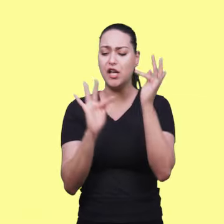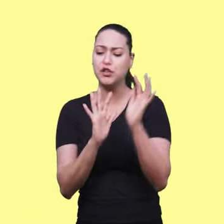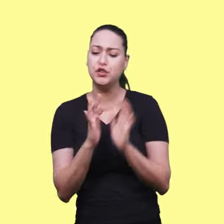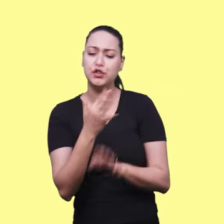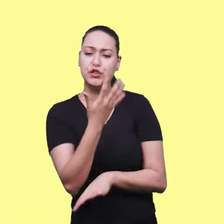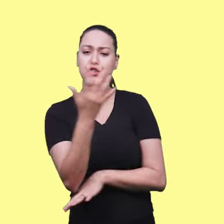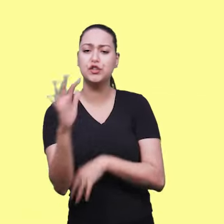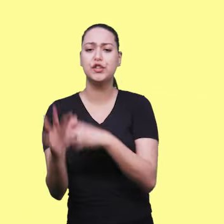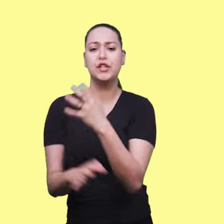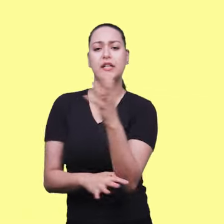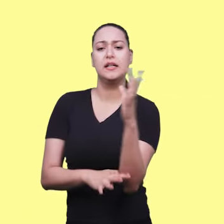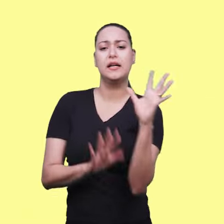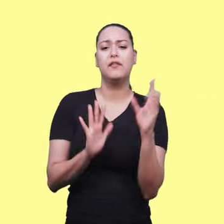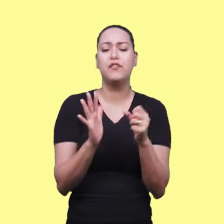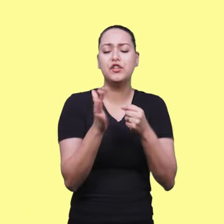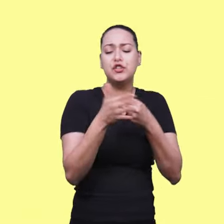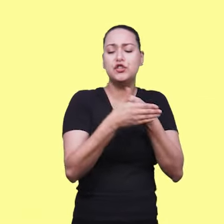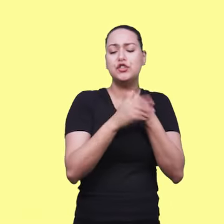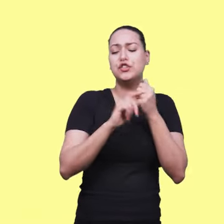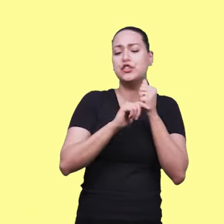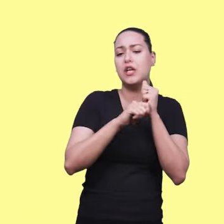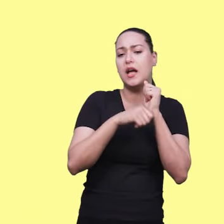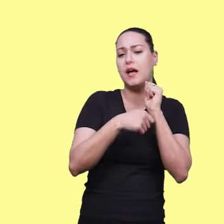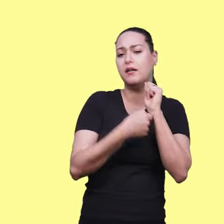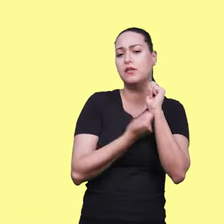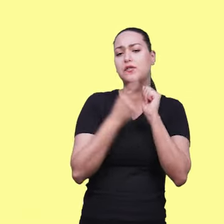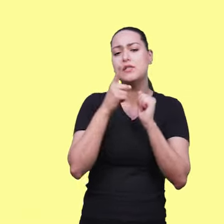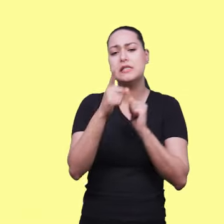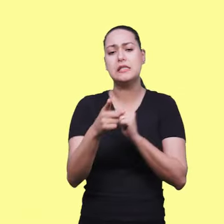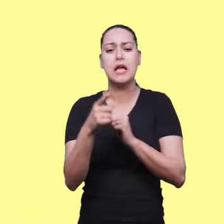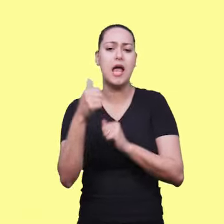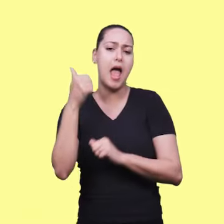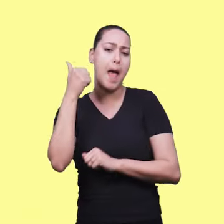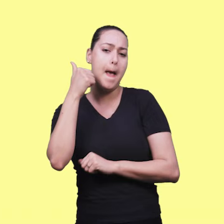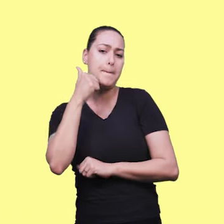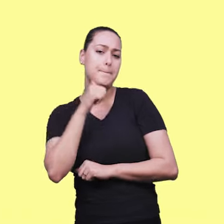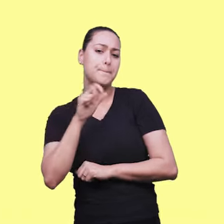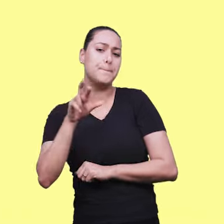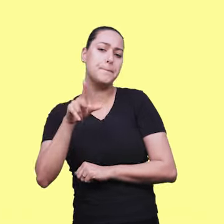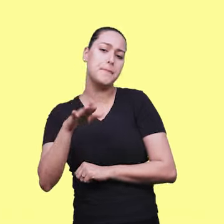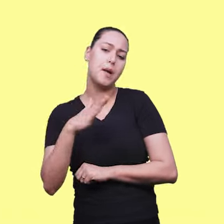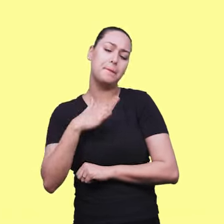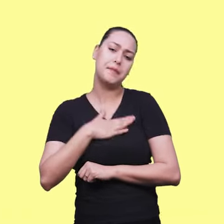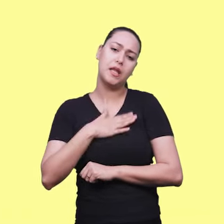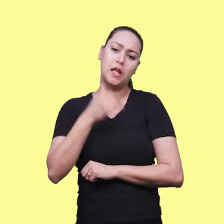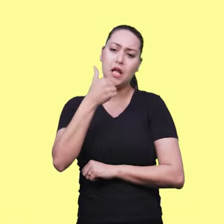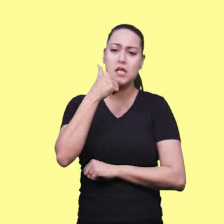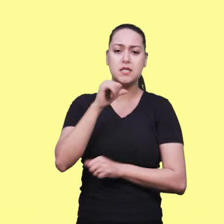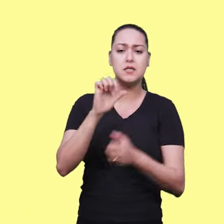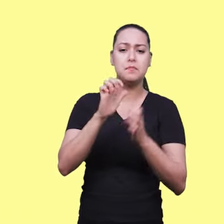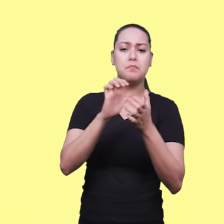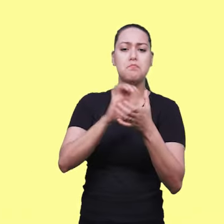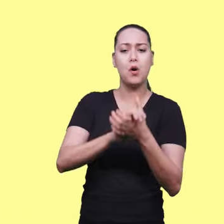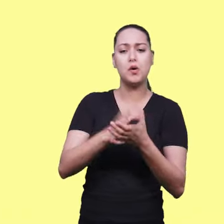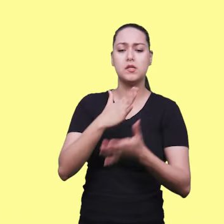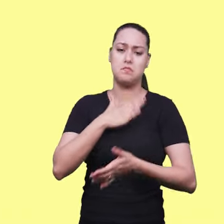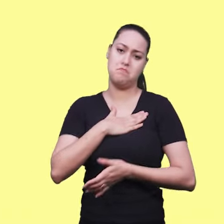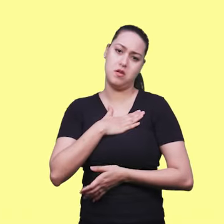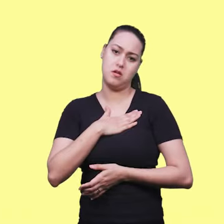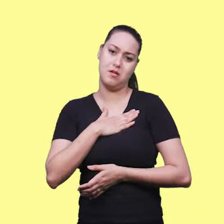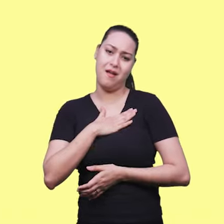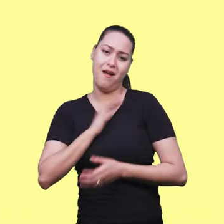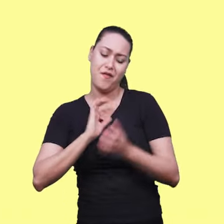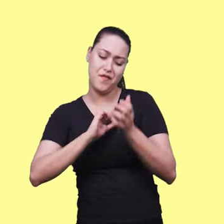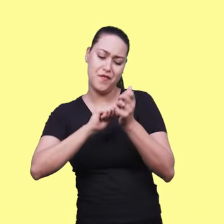minha, esposa minha, manancial fechado, fonte selada. Sabe o que isso quer